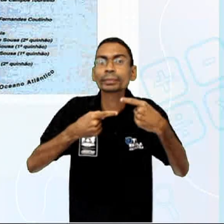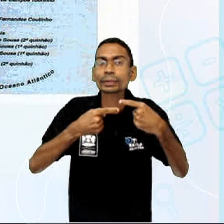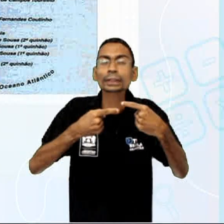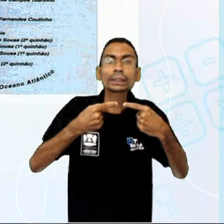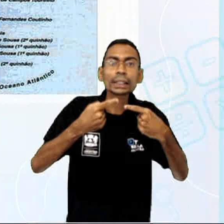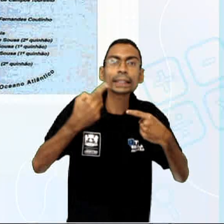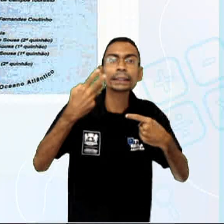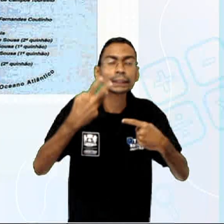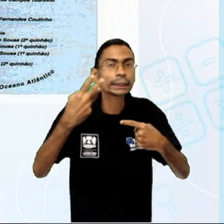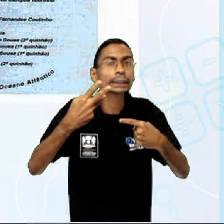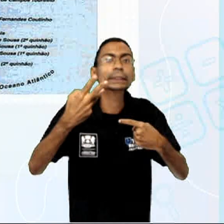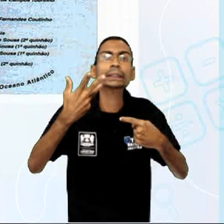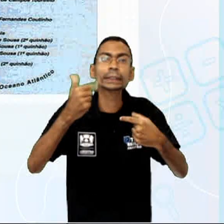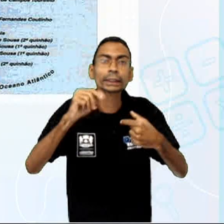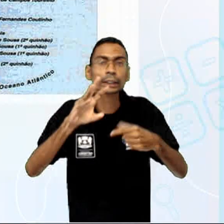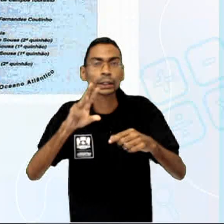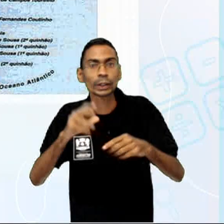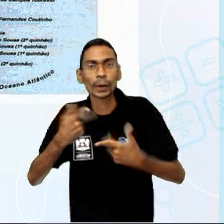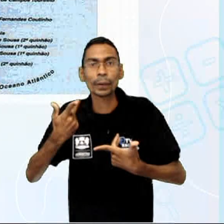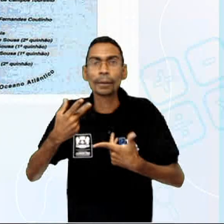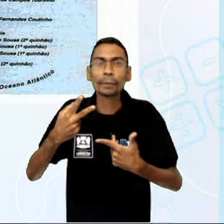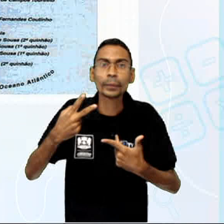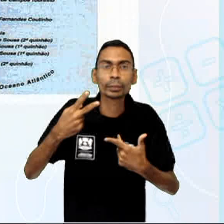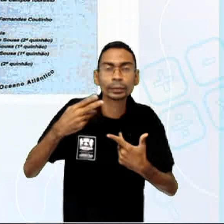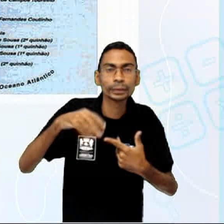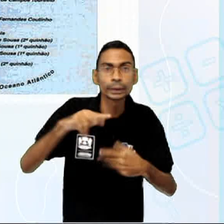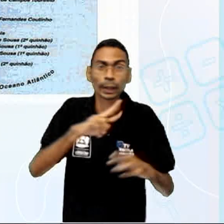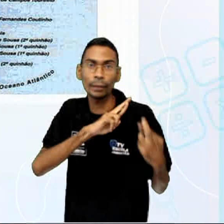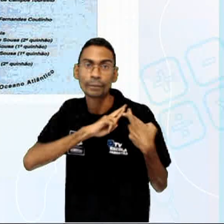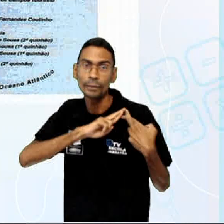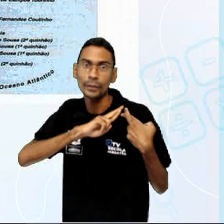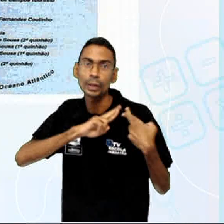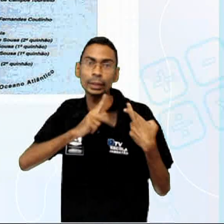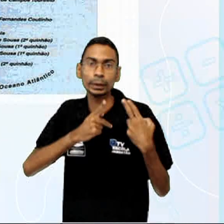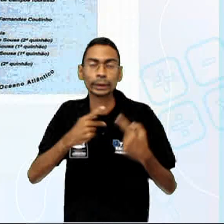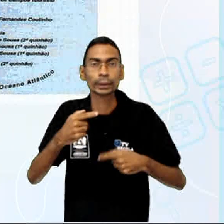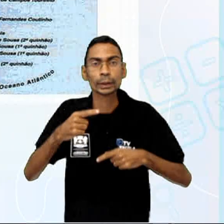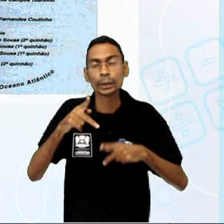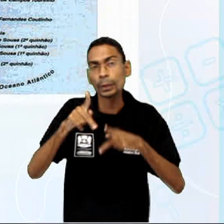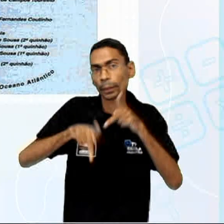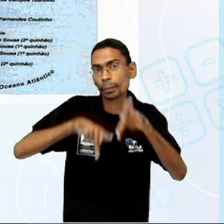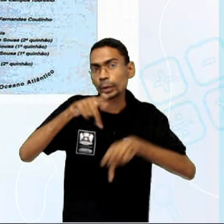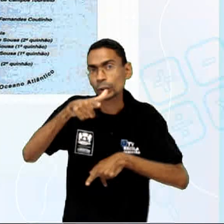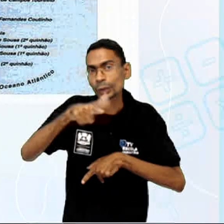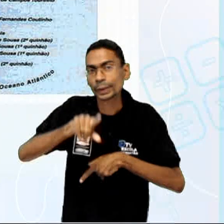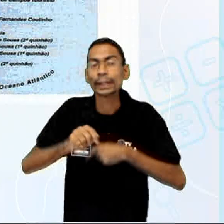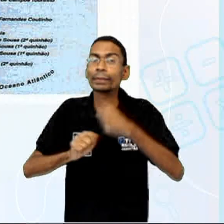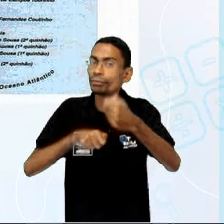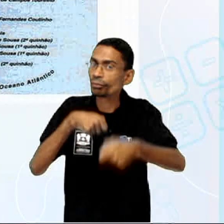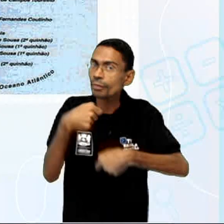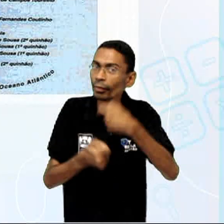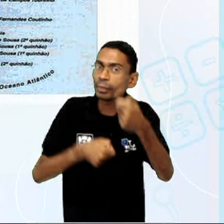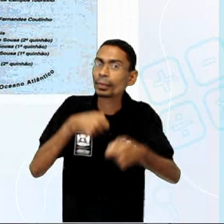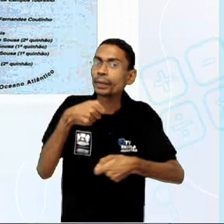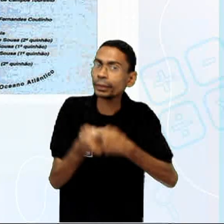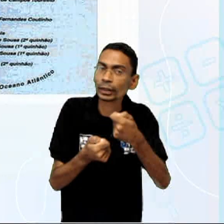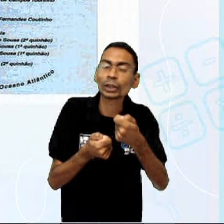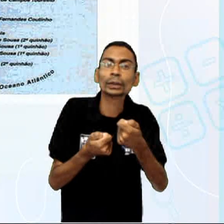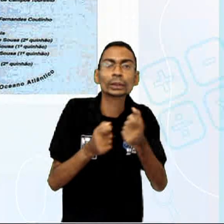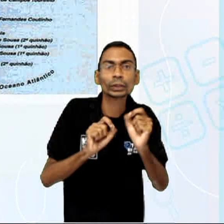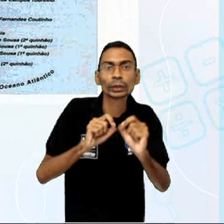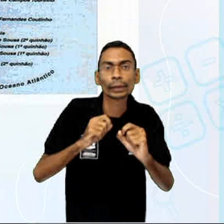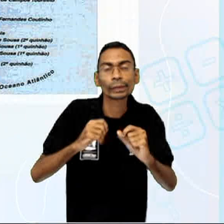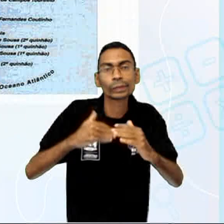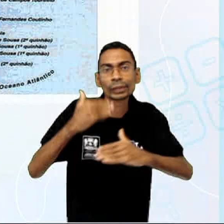das obrigações em que terceiros, né, outras pessoas, investiam com seus próprios fundos no desenvolvimento